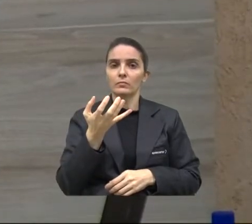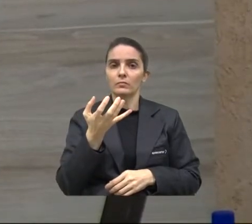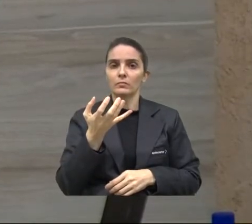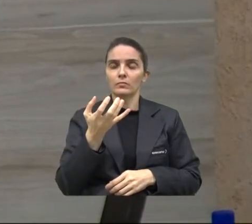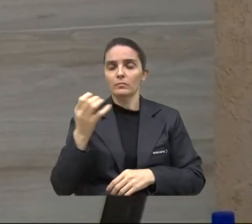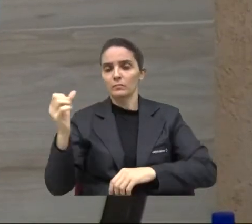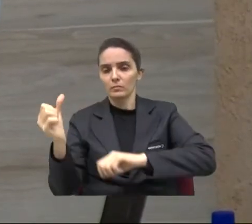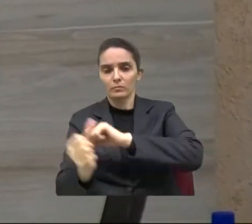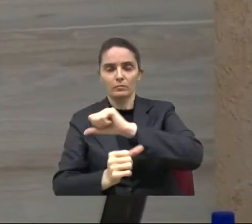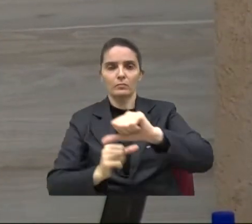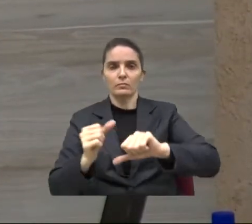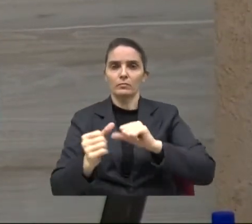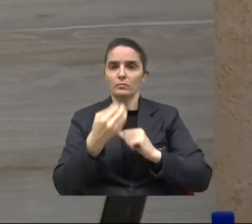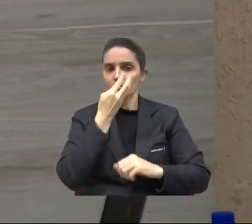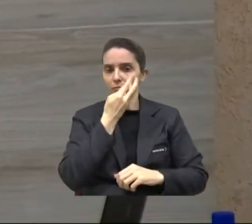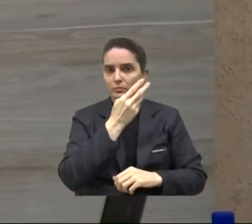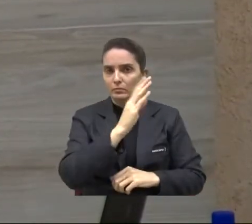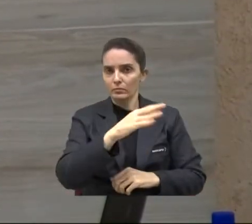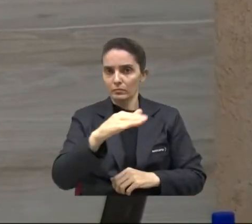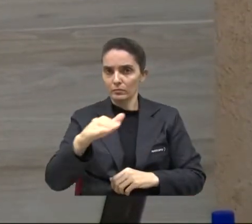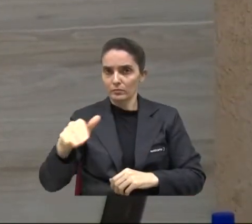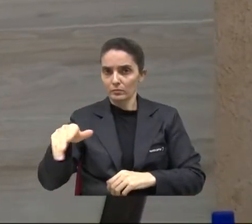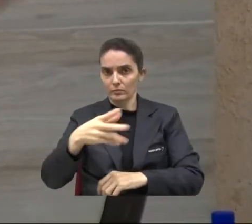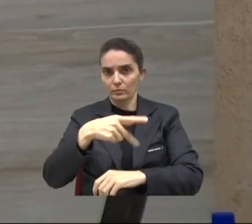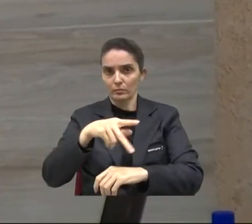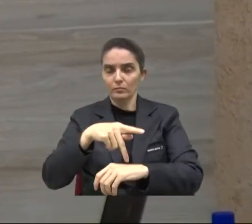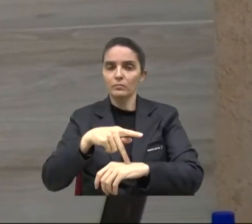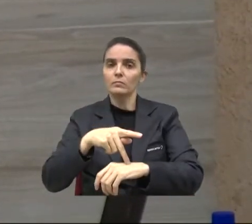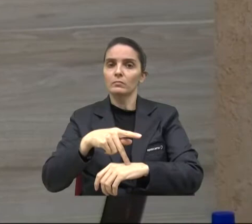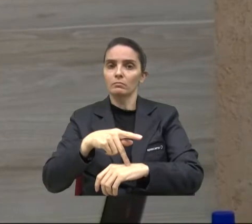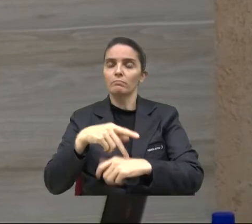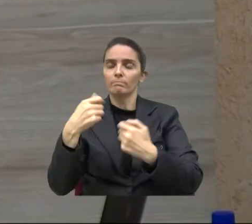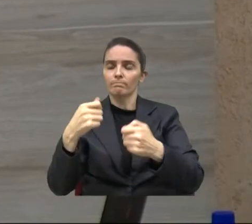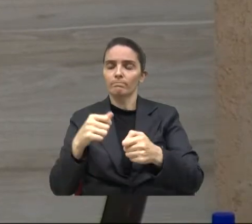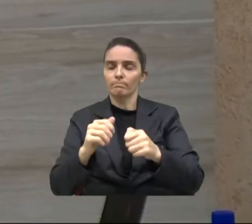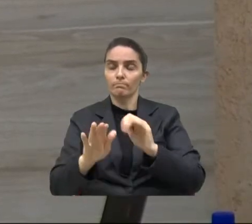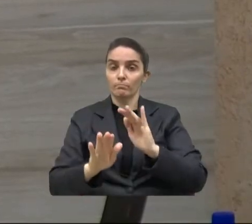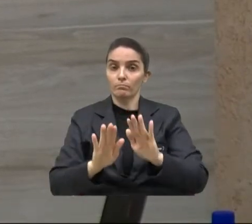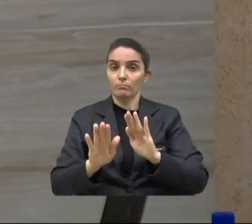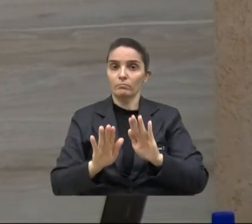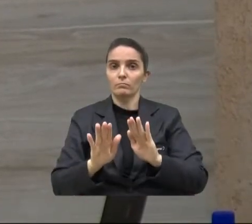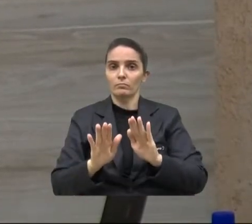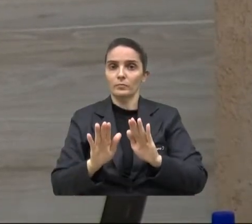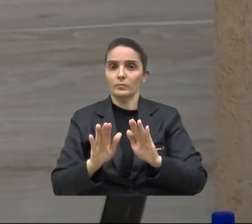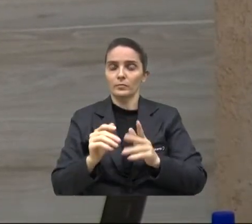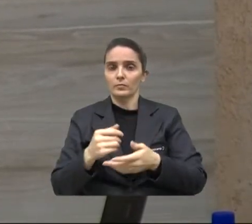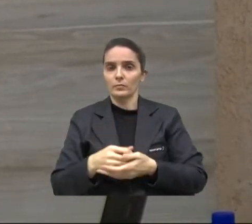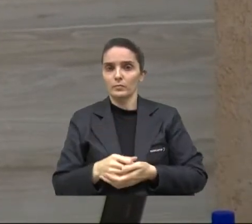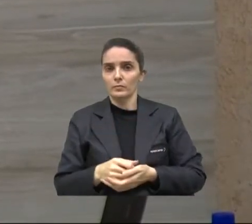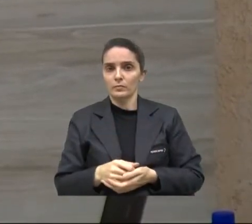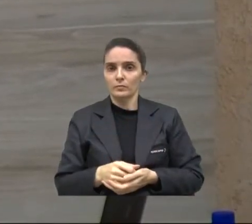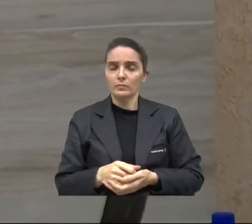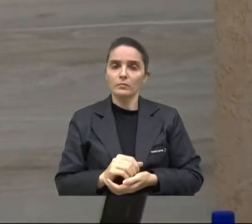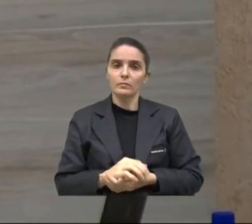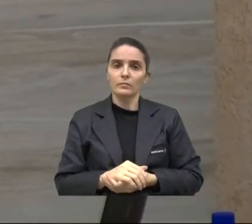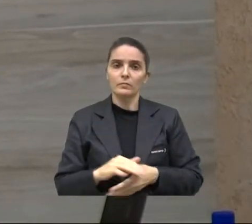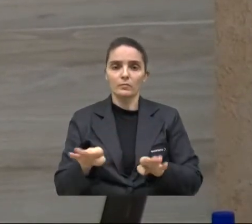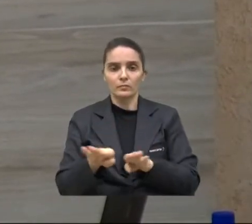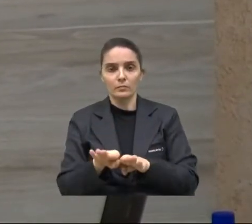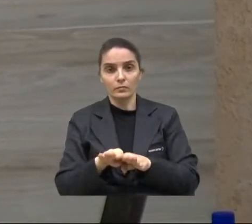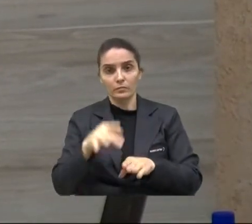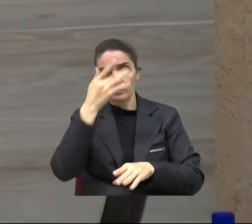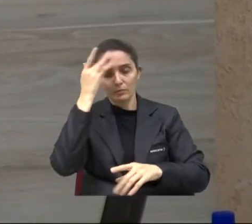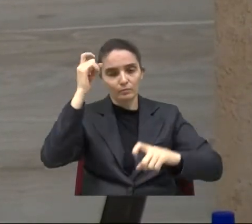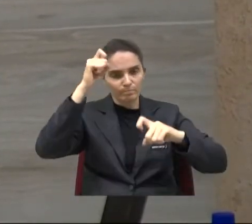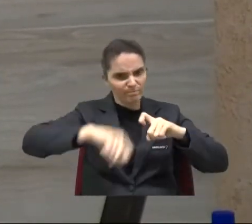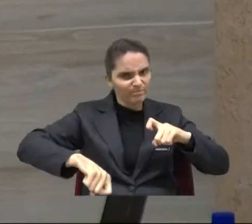desvirtuar as crianças no nosso país. Isso é uma colocação, e nem que o estuprador